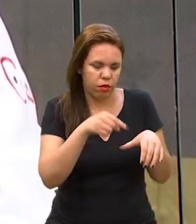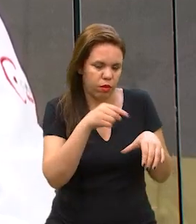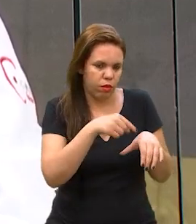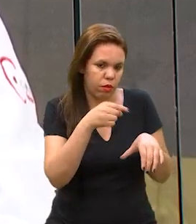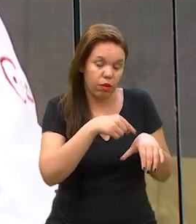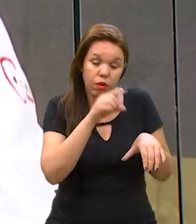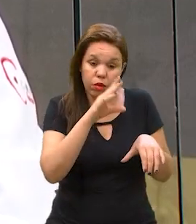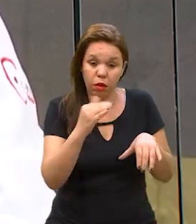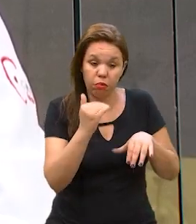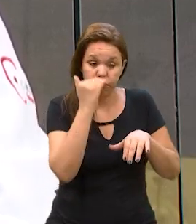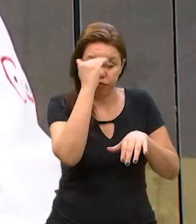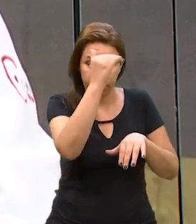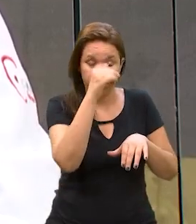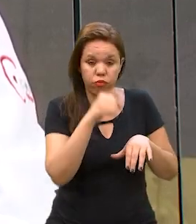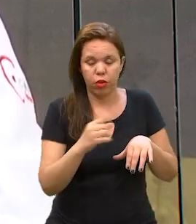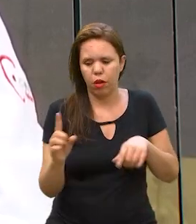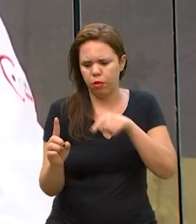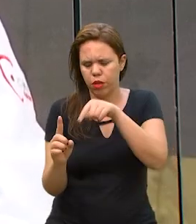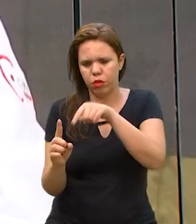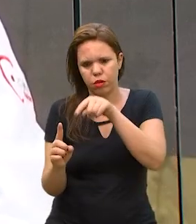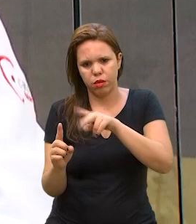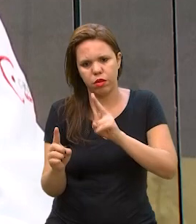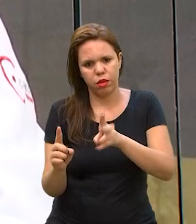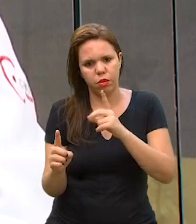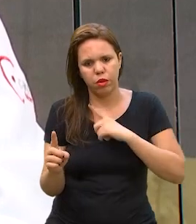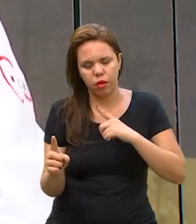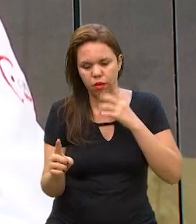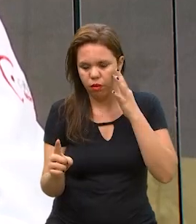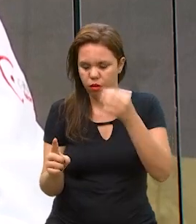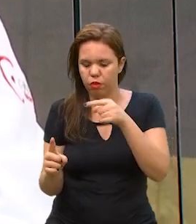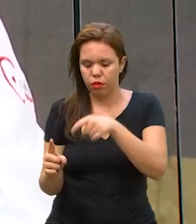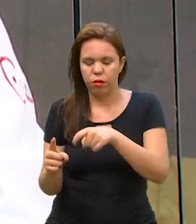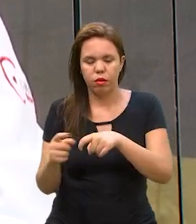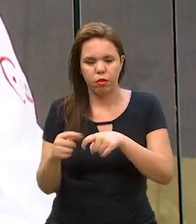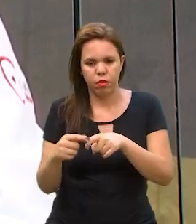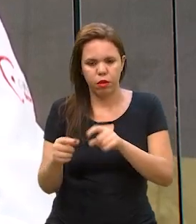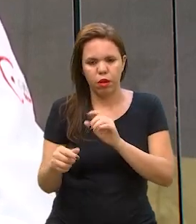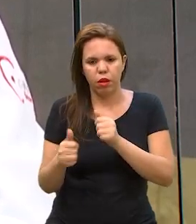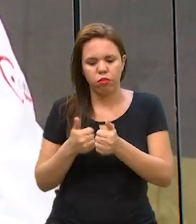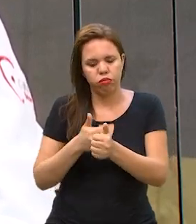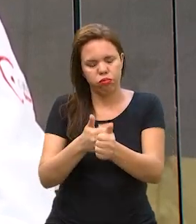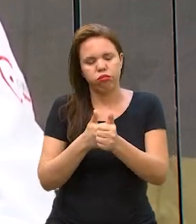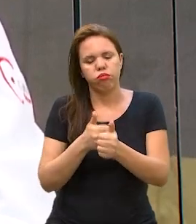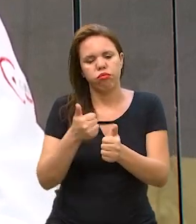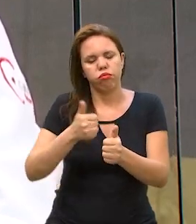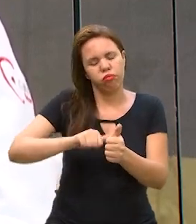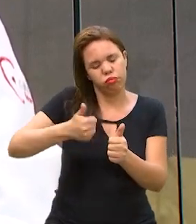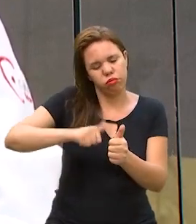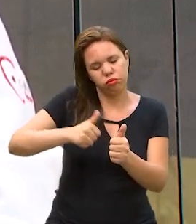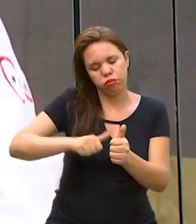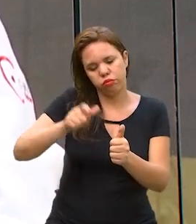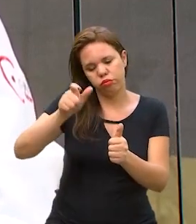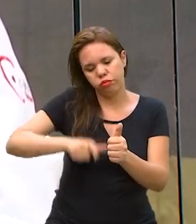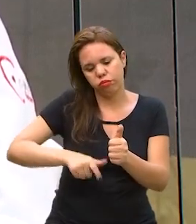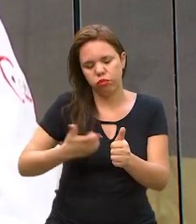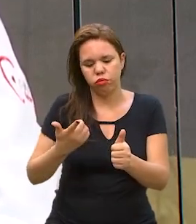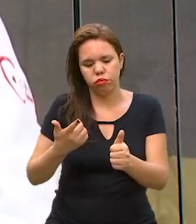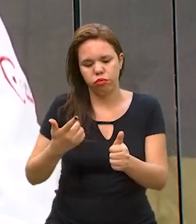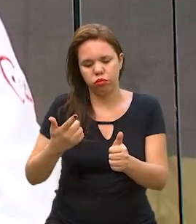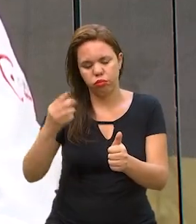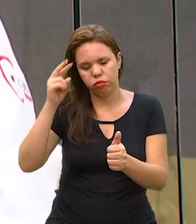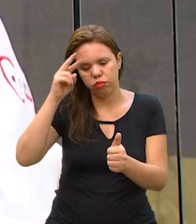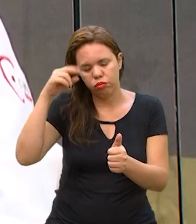será soberana. Esse paciente sempre terá que ser visto por um médico que vai avaliar esse paciente, fazer uma boa